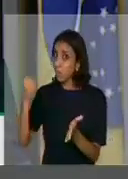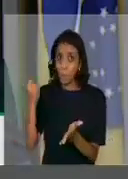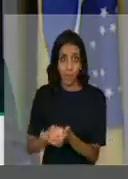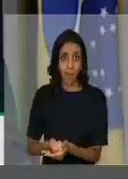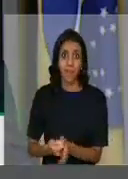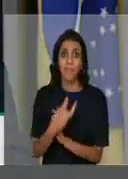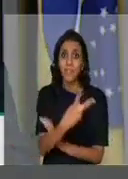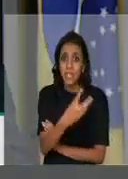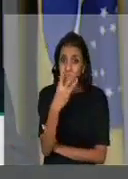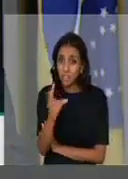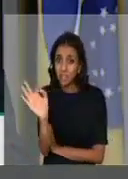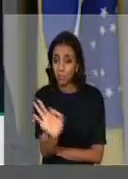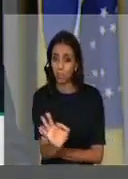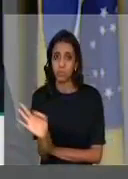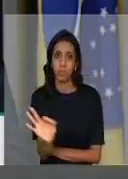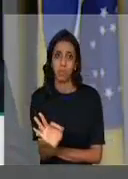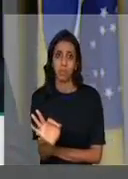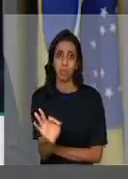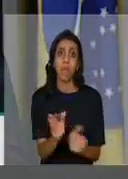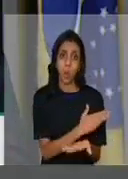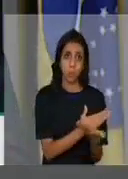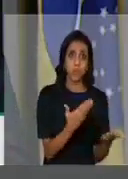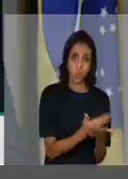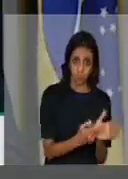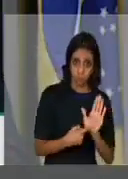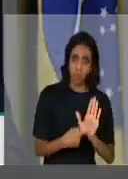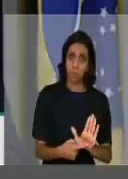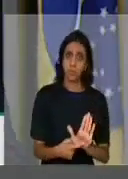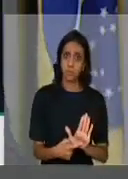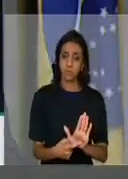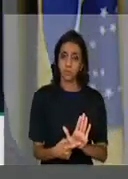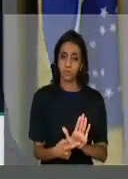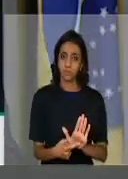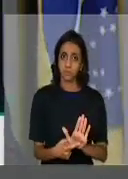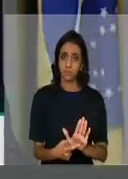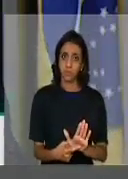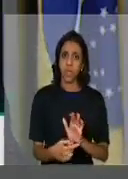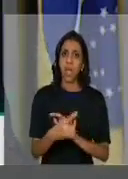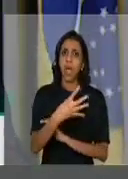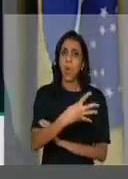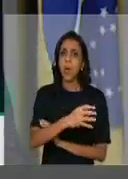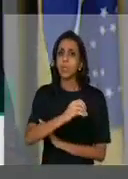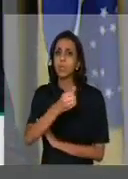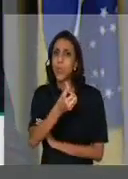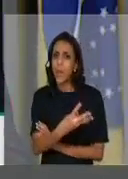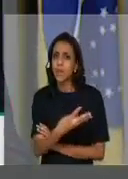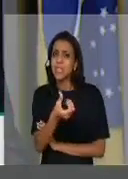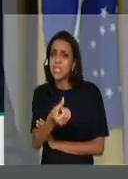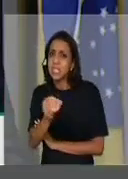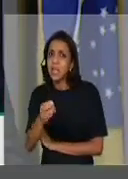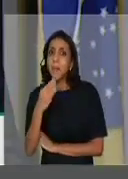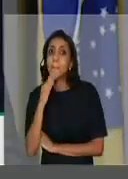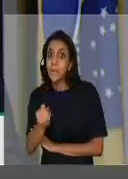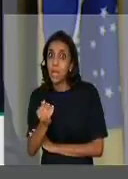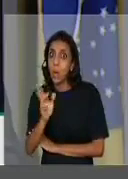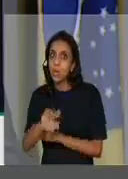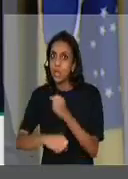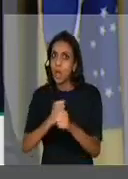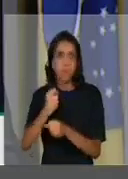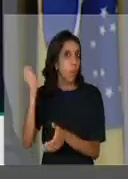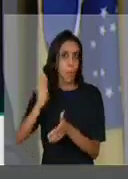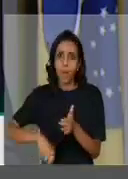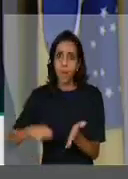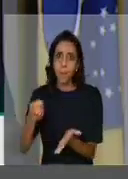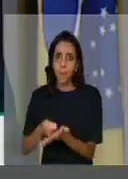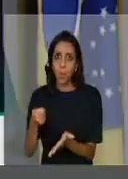chega a 23% segundo alguns estudos, ou seja, 460 bilhões por ano de